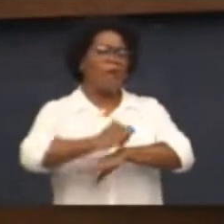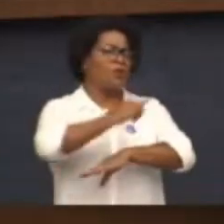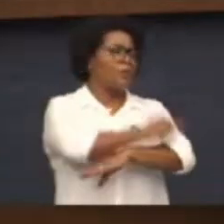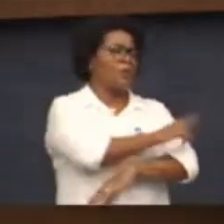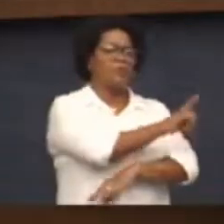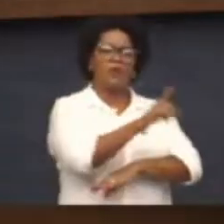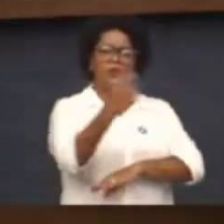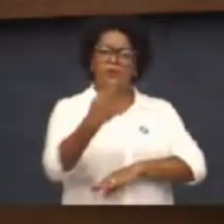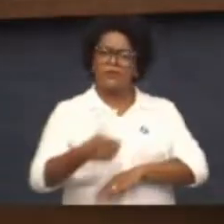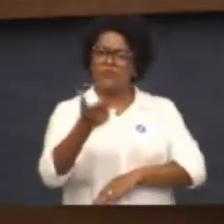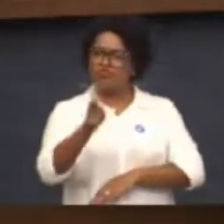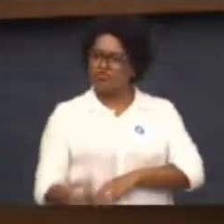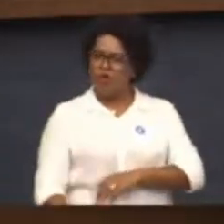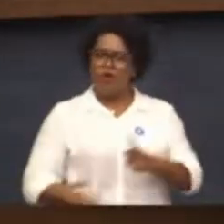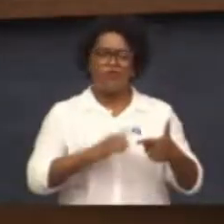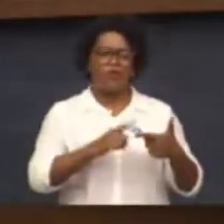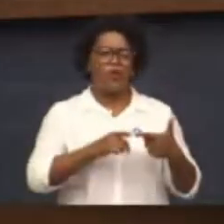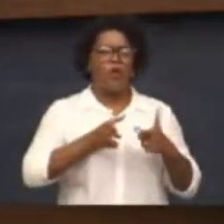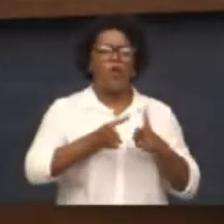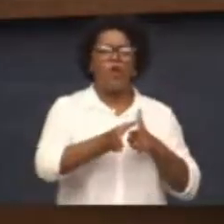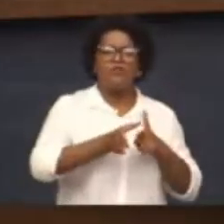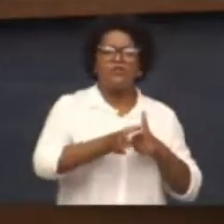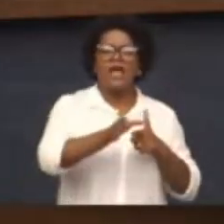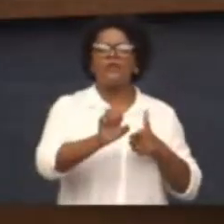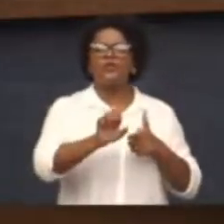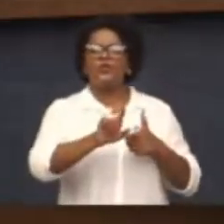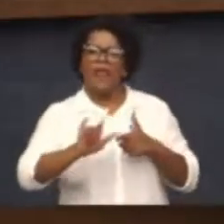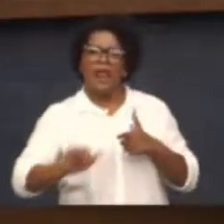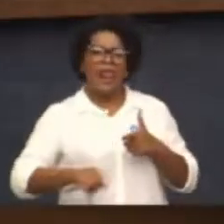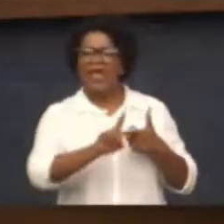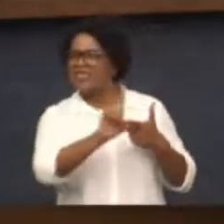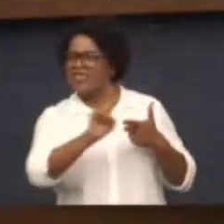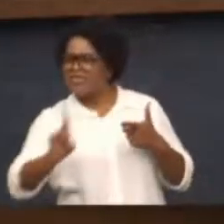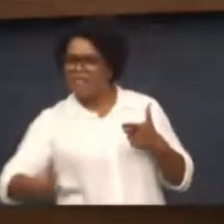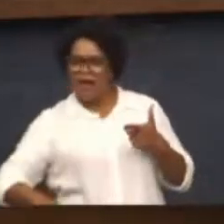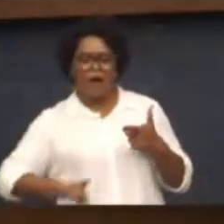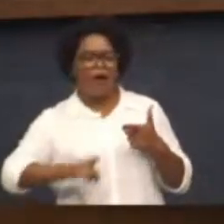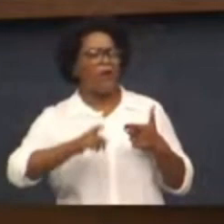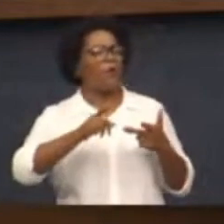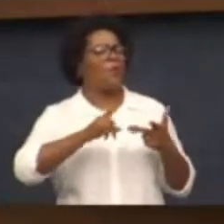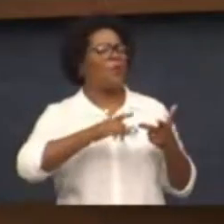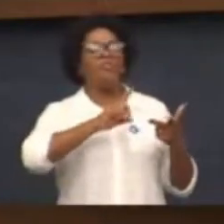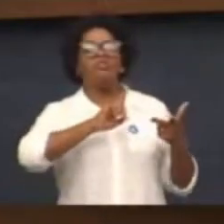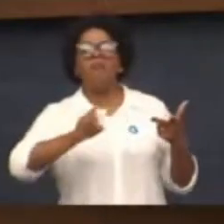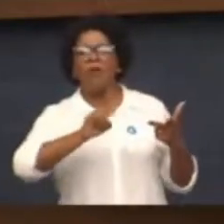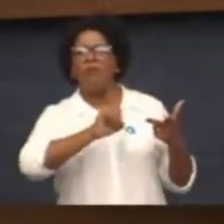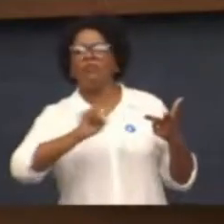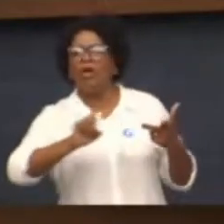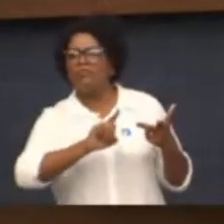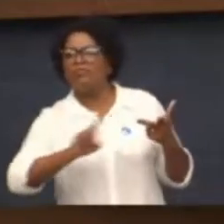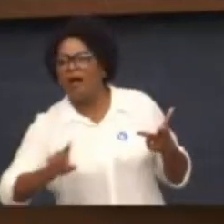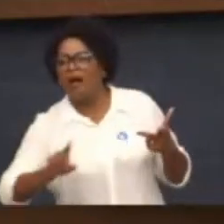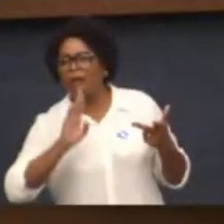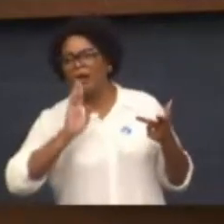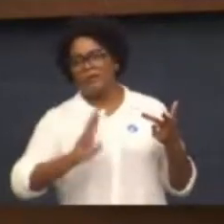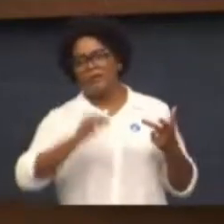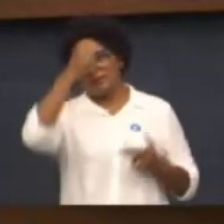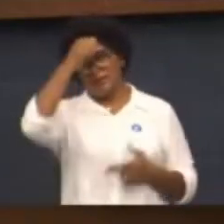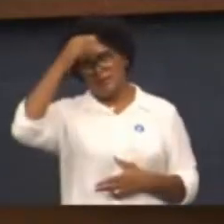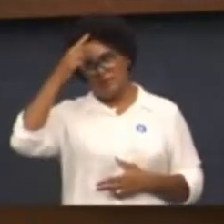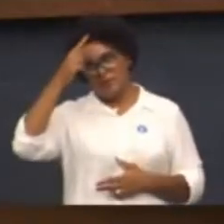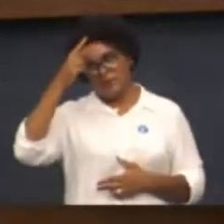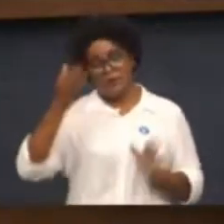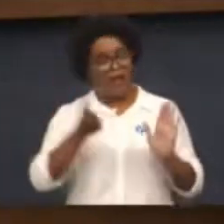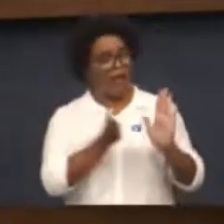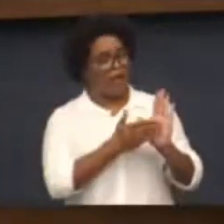prefeitura simplesmente dá não para todas essas demandas. Essa daqui, na minha opinião, super simples,